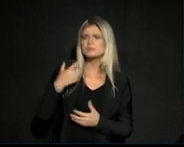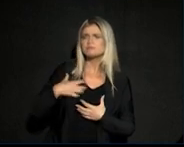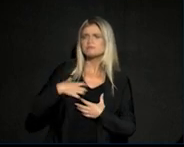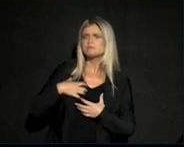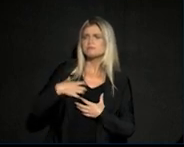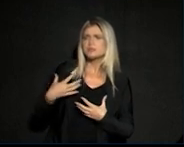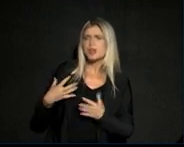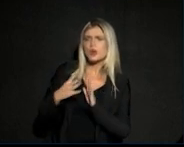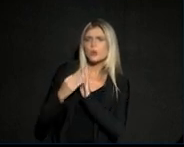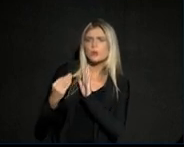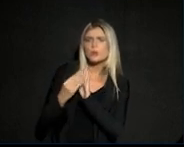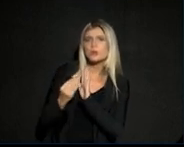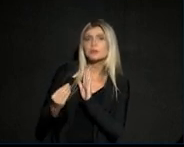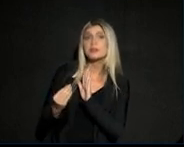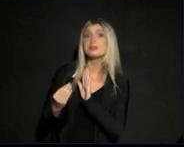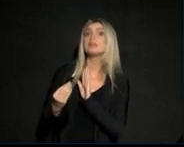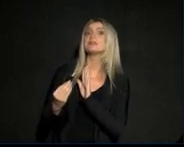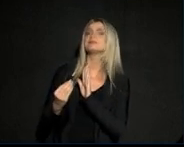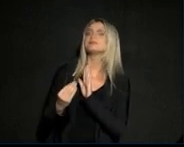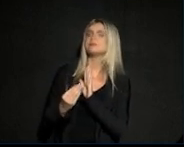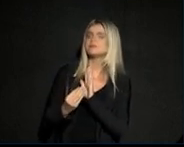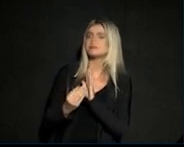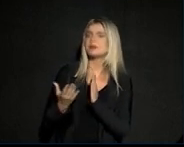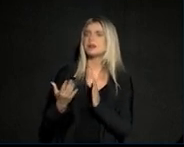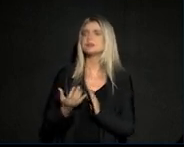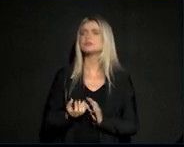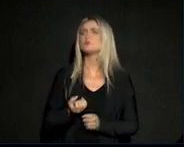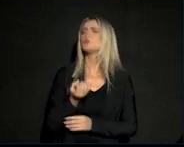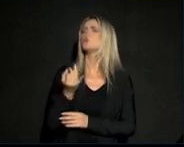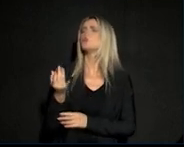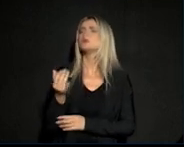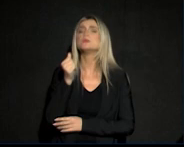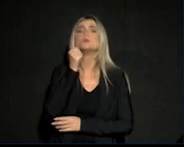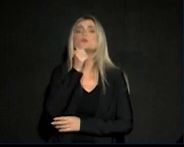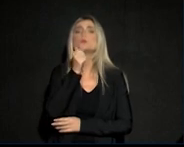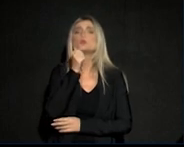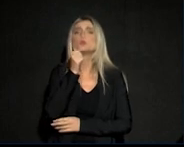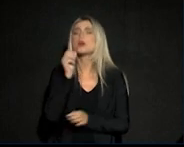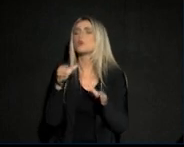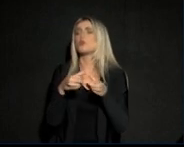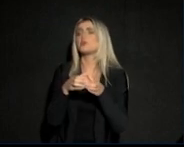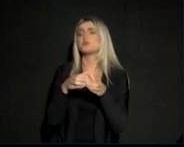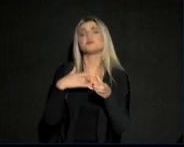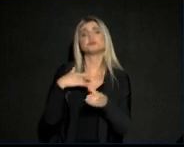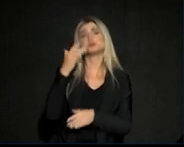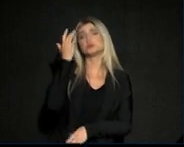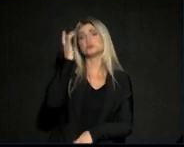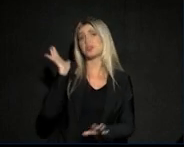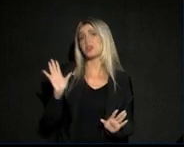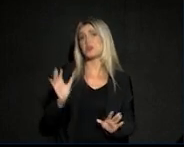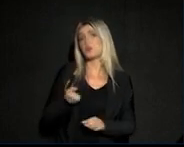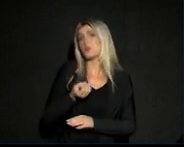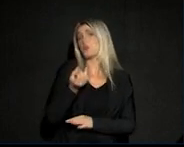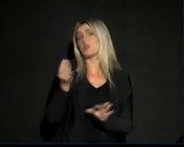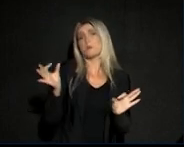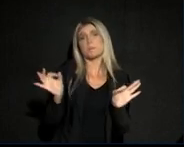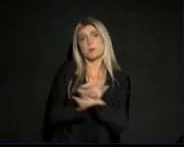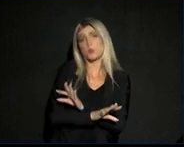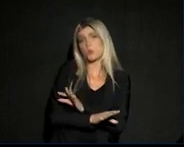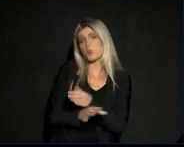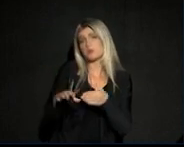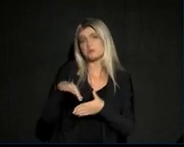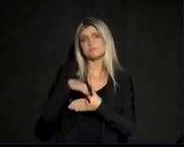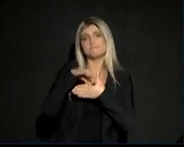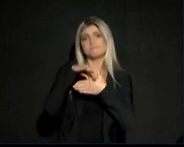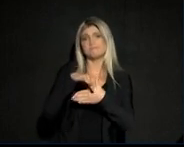inspire eu acho que esse é o grande papel mas me pergunta quantas mulheres vão ter na sua equipe eu não sei eu não sei quantos estão prontas para liderar equipes